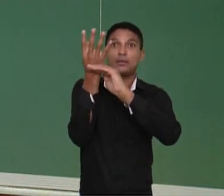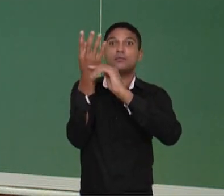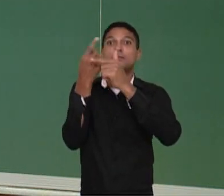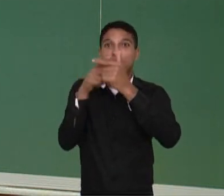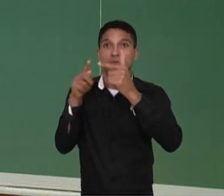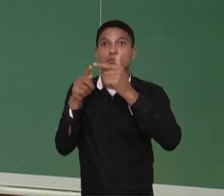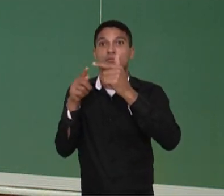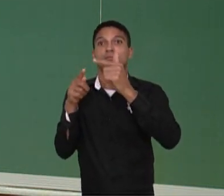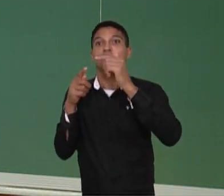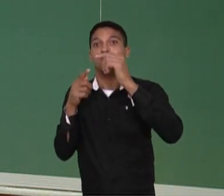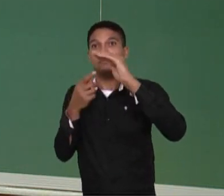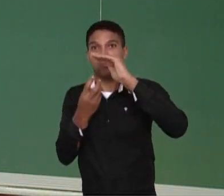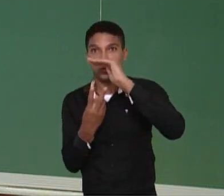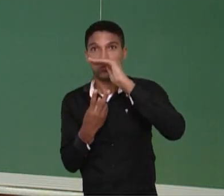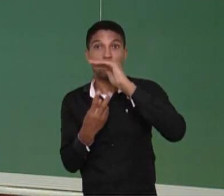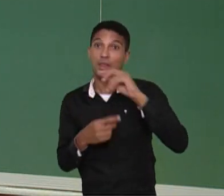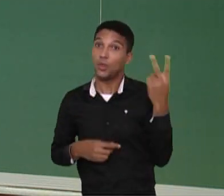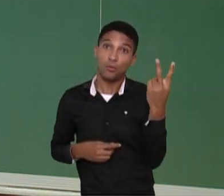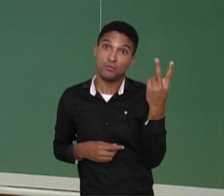né?